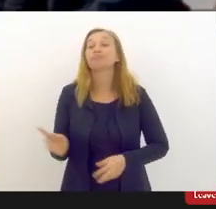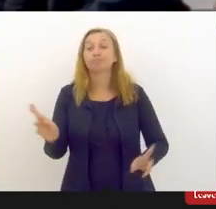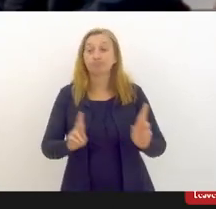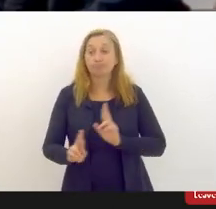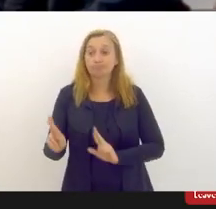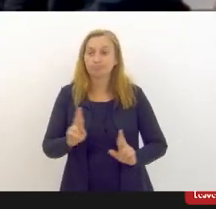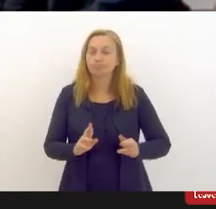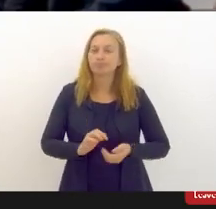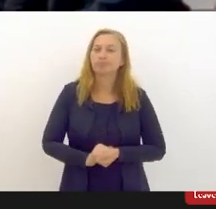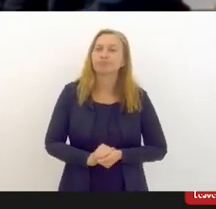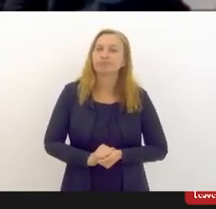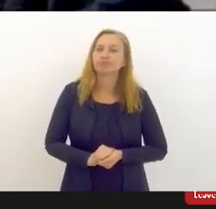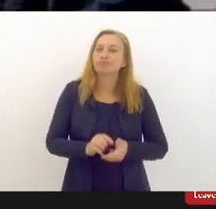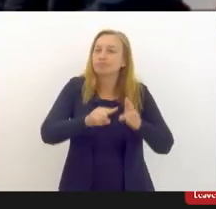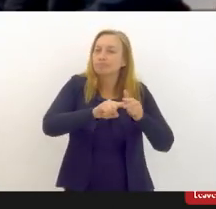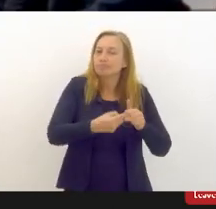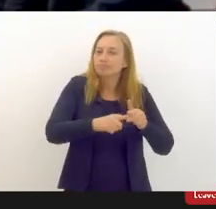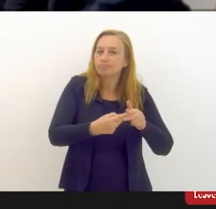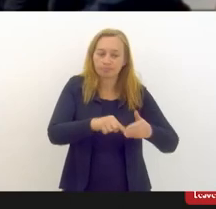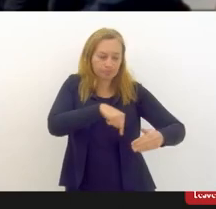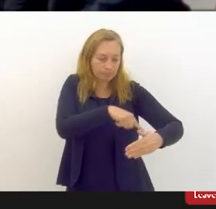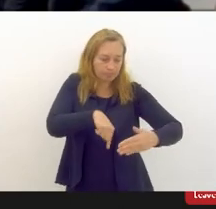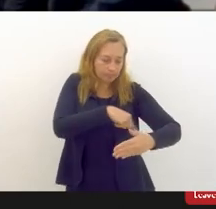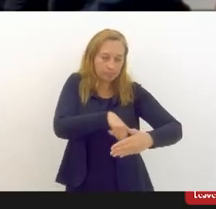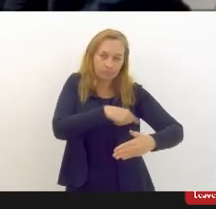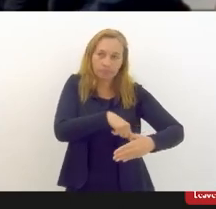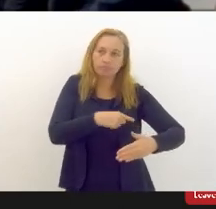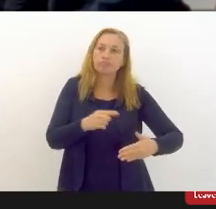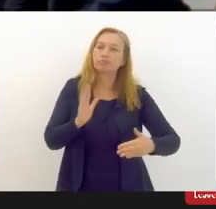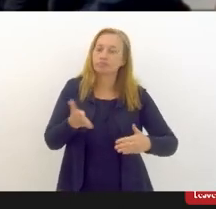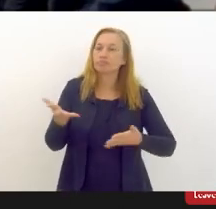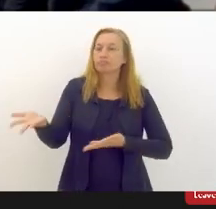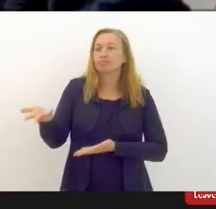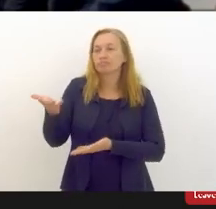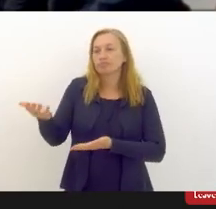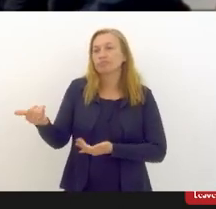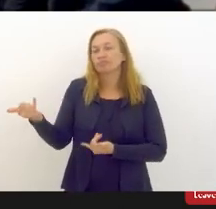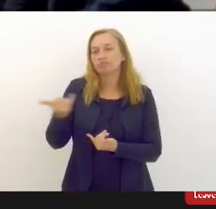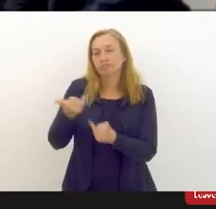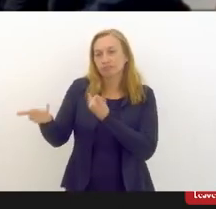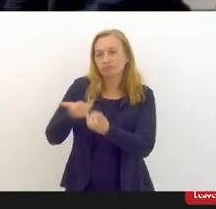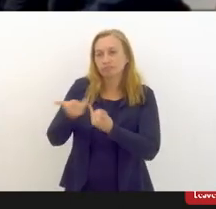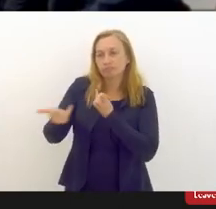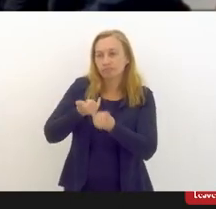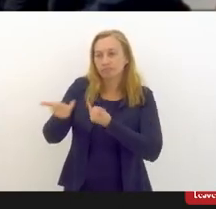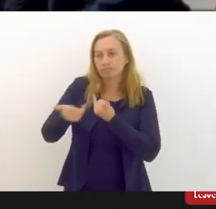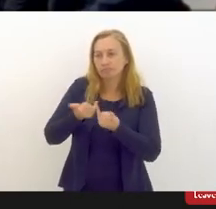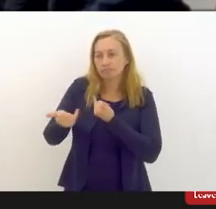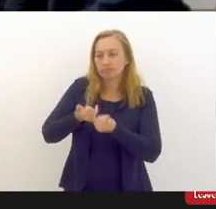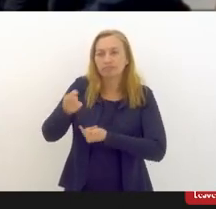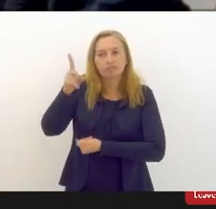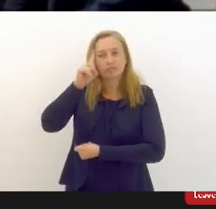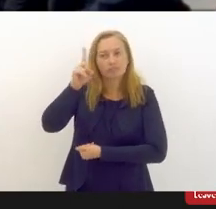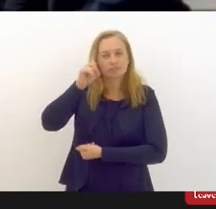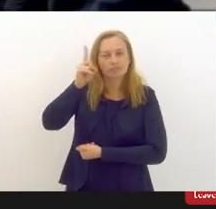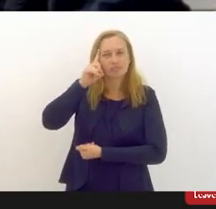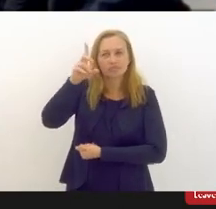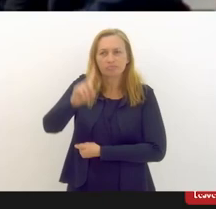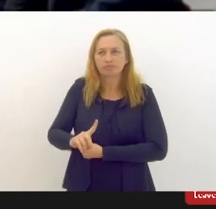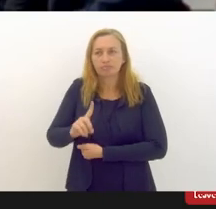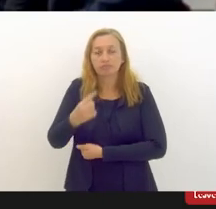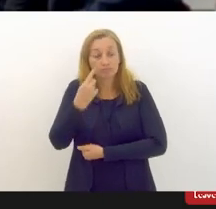relação a reparo de cozinha, nós recebemos demanda todo dia das diretoras e estamos atendendo dentro dessa sistemática